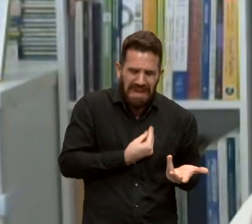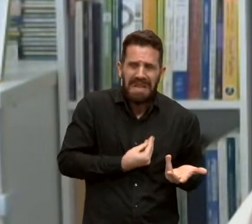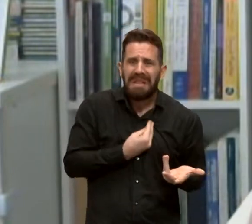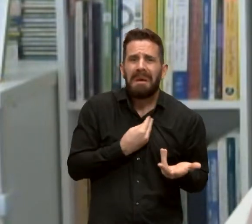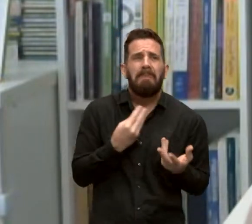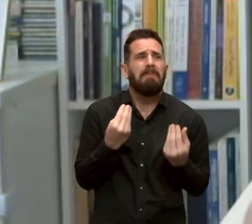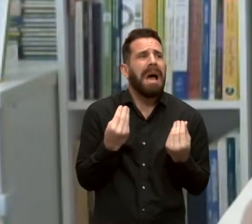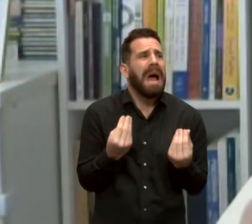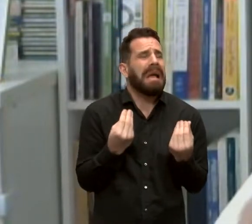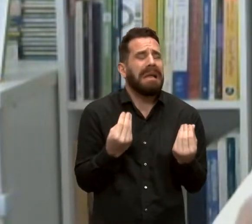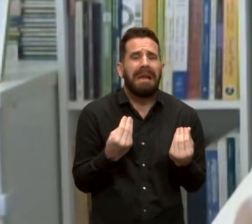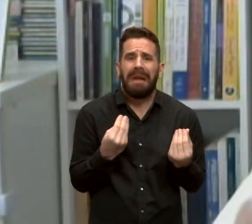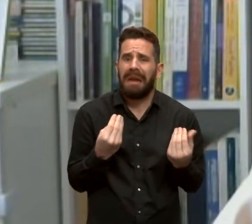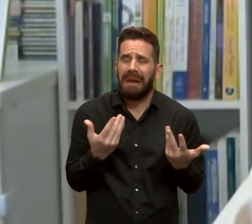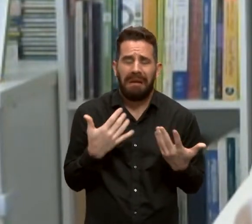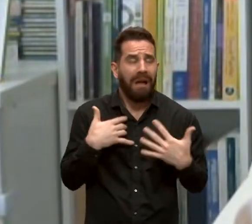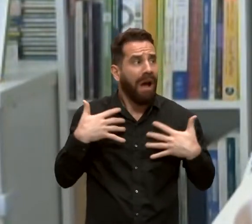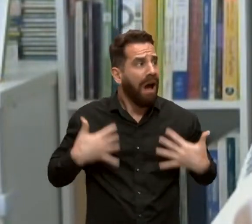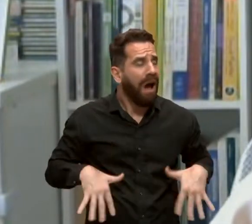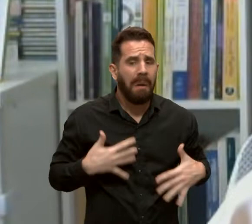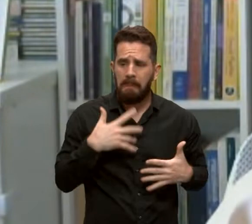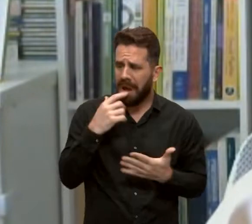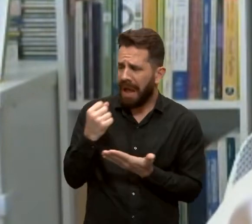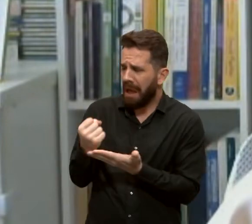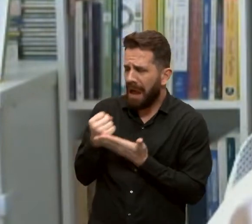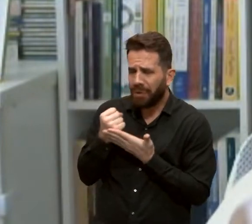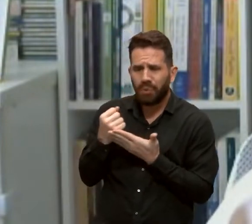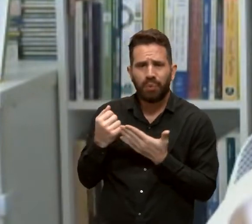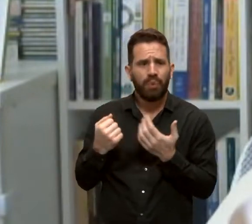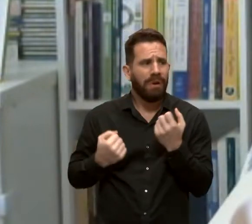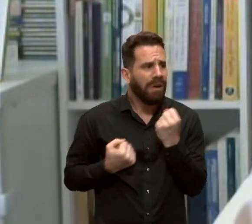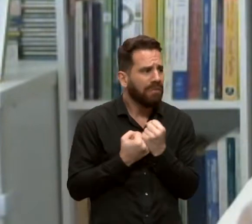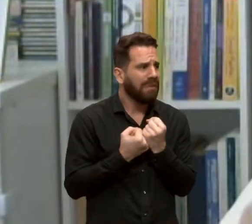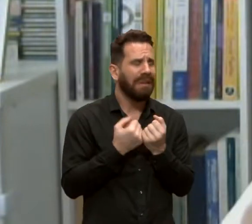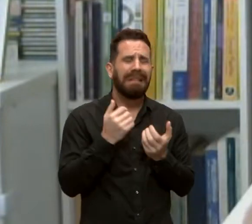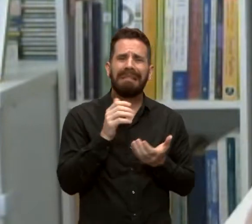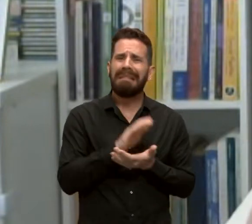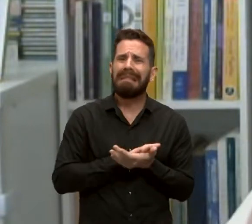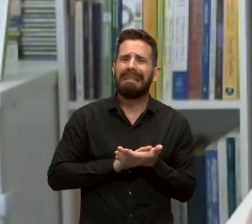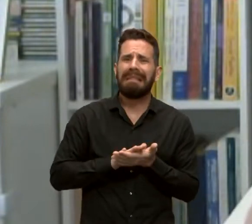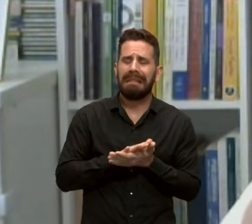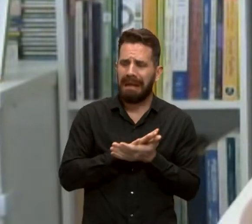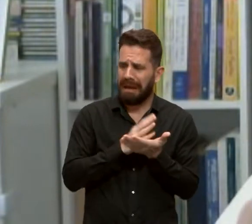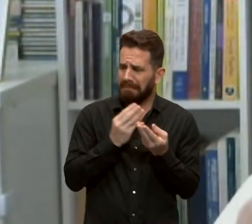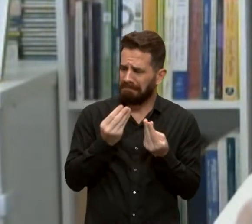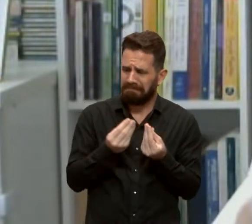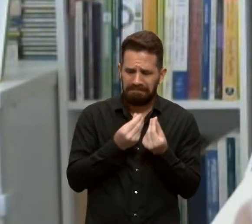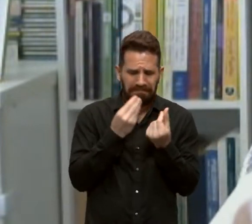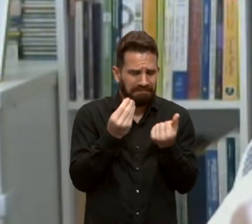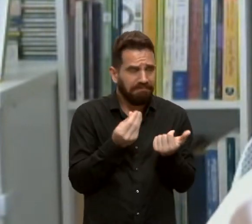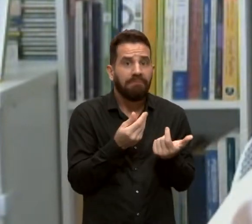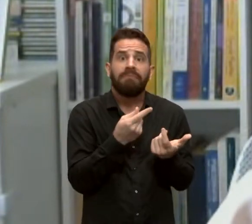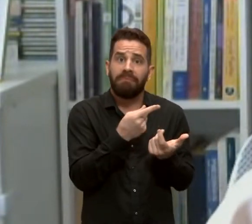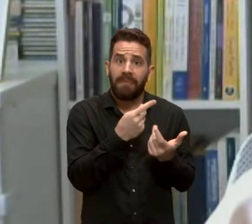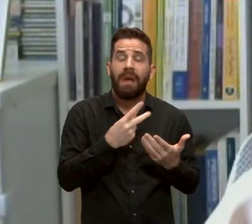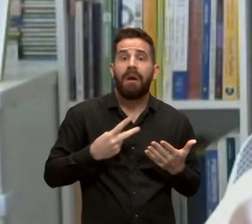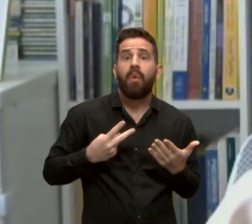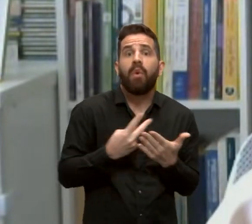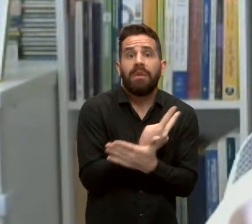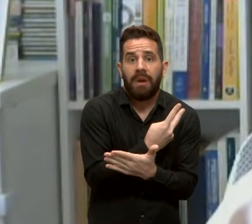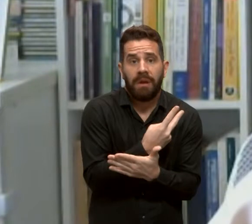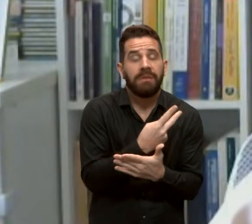sente muitas vezes desamparada e, associado a isso, às vezes, um episódio se encontra em